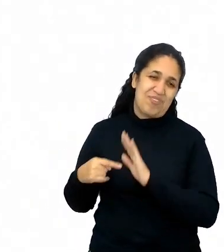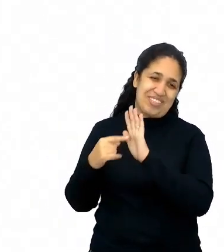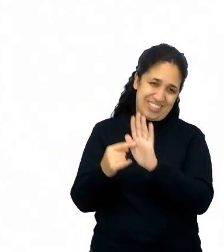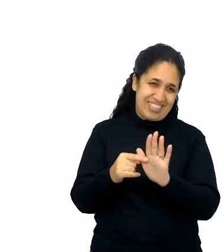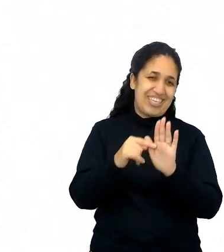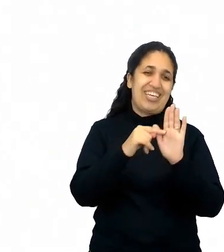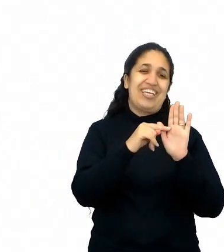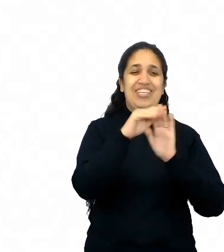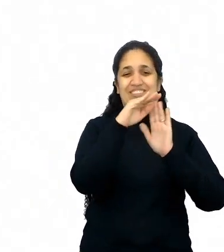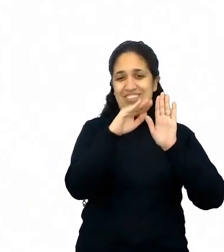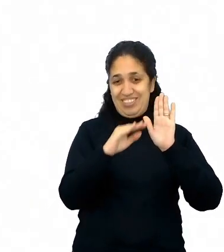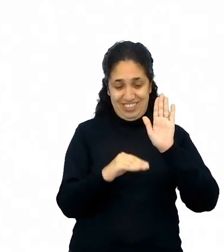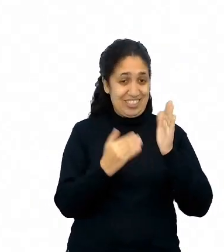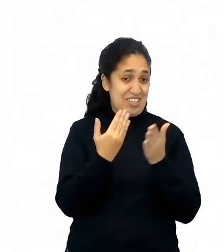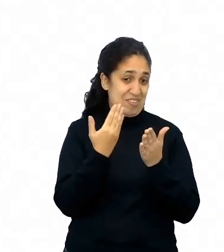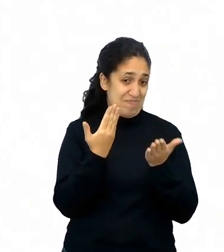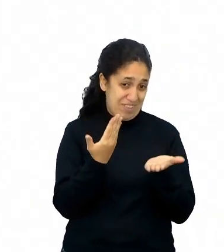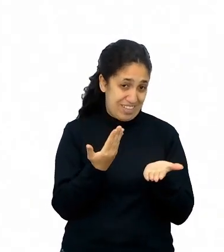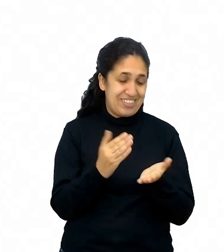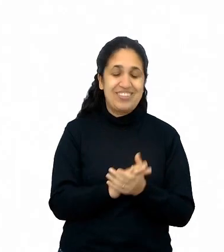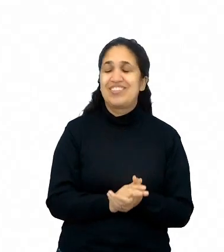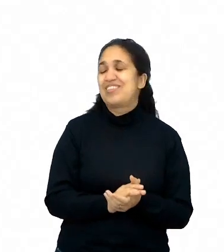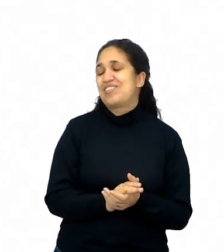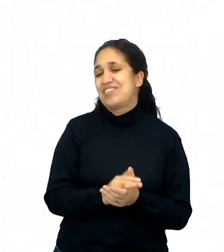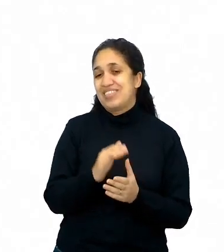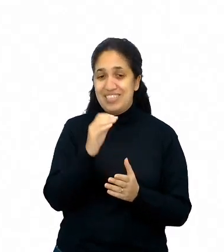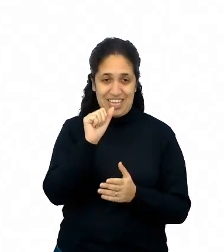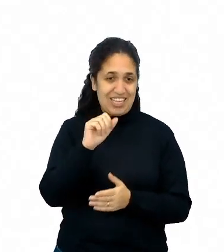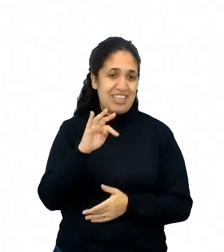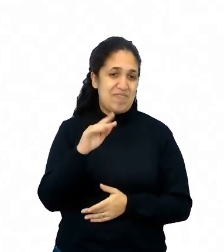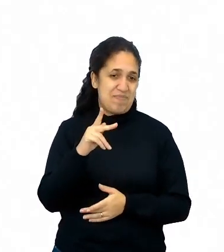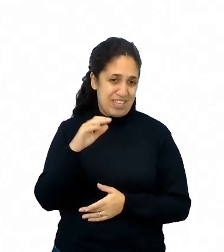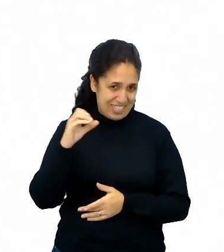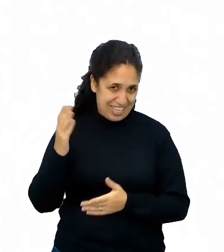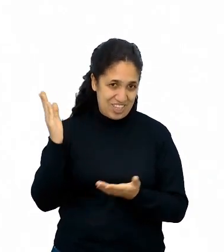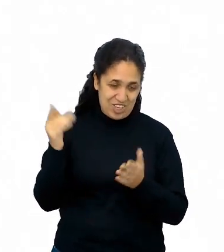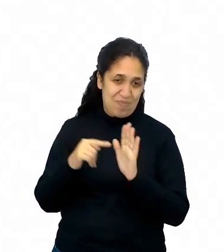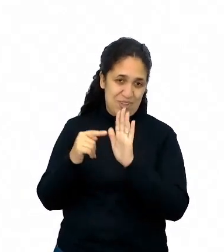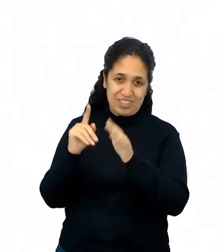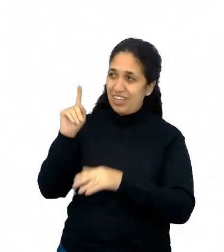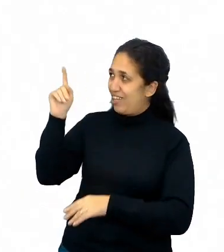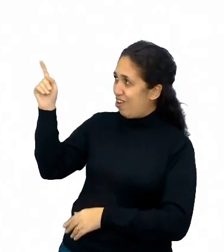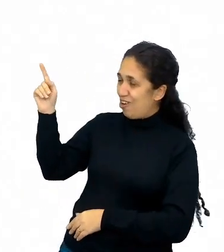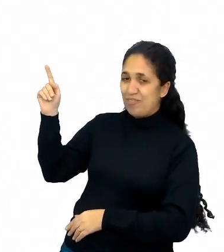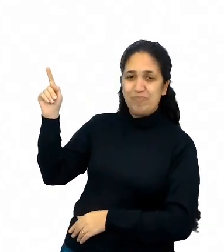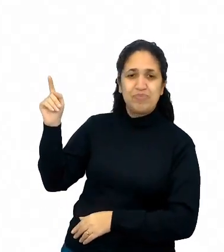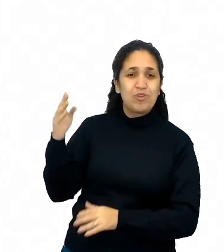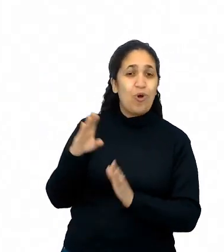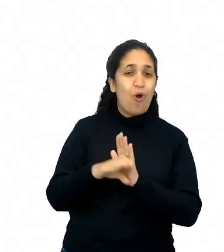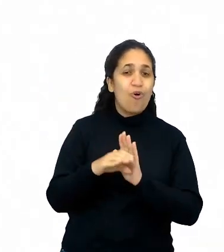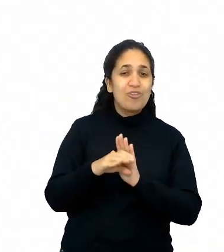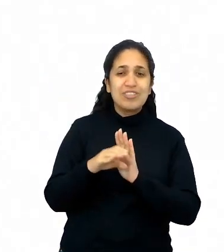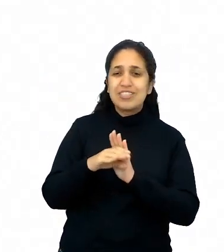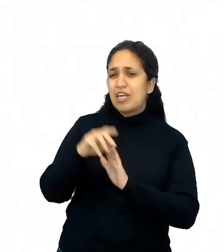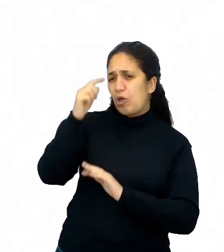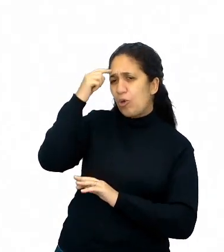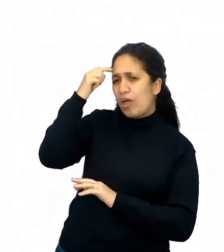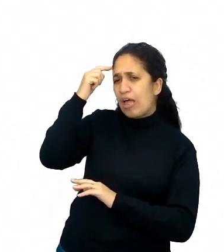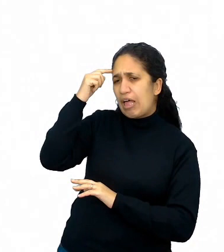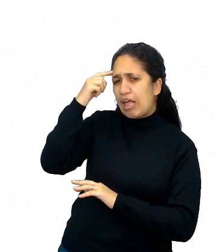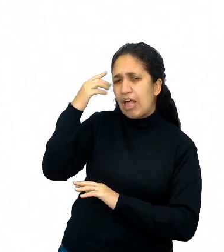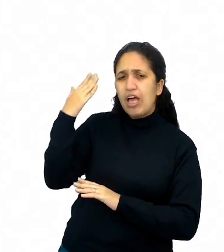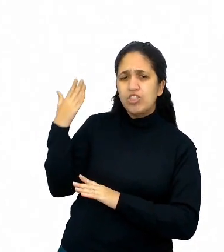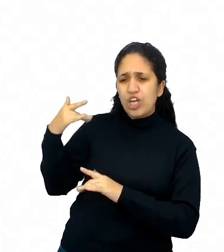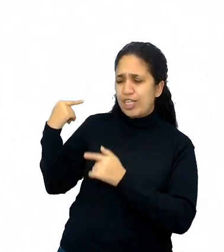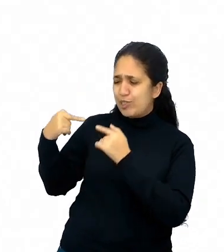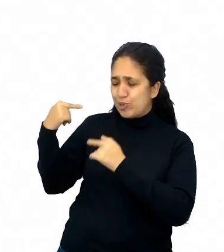esquema das aulas, o esquema das ATPCs, perdão. Que é revisitar os conceitos, ideias discutidos na